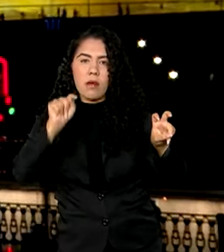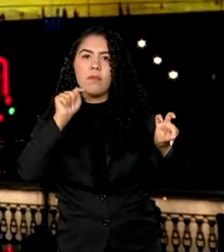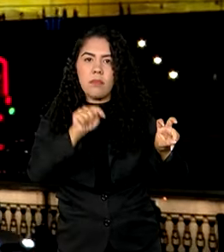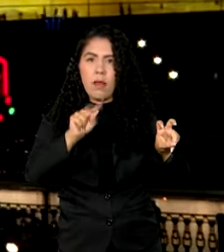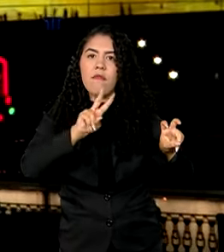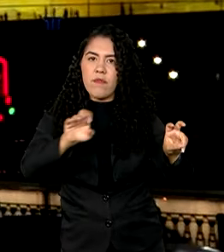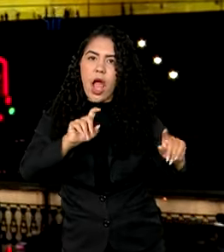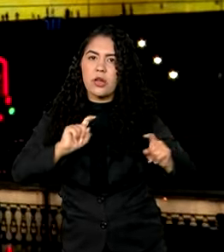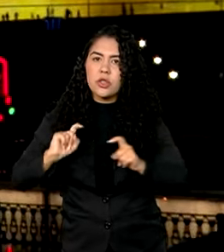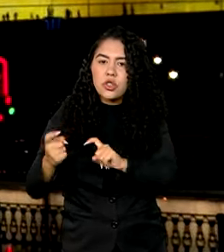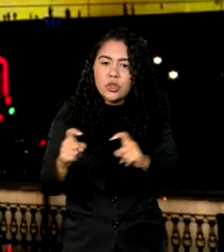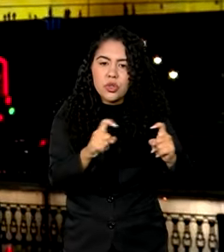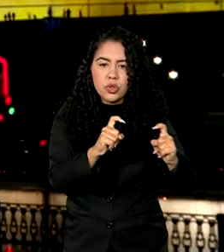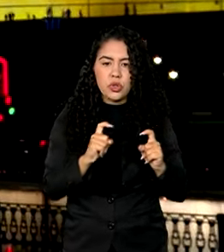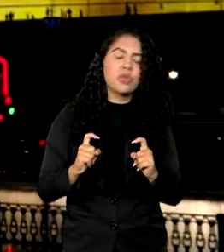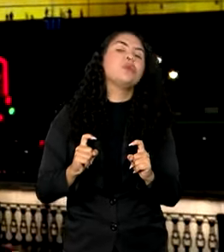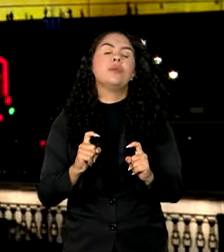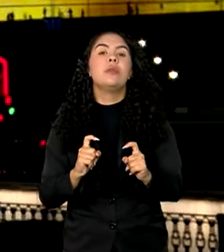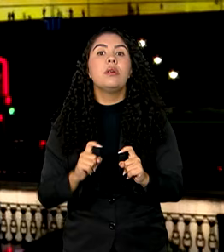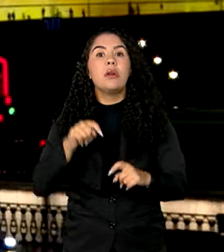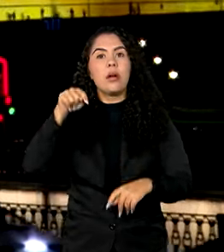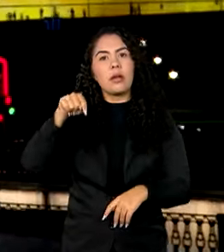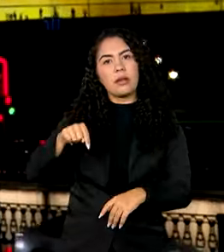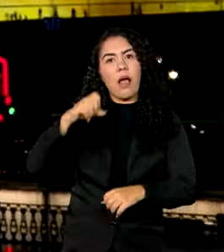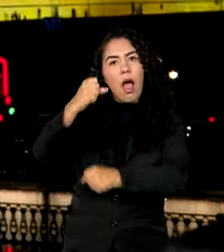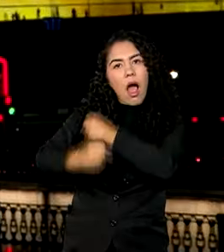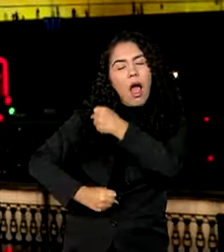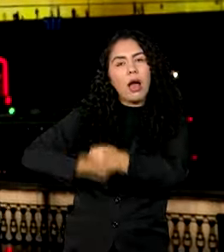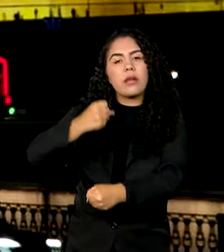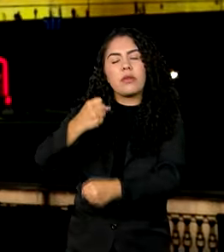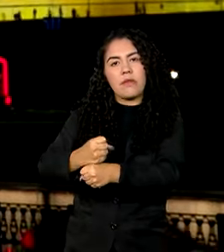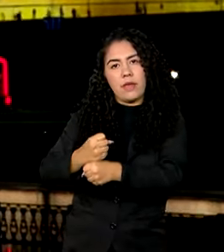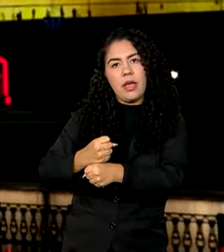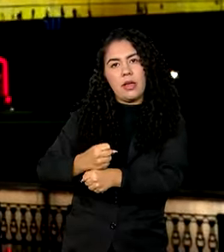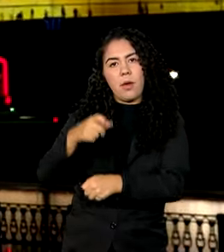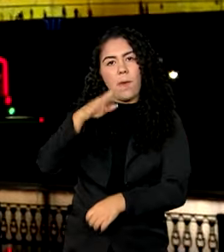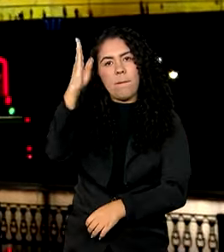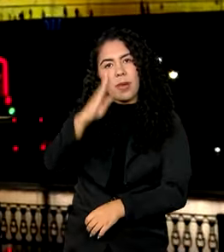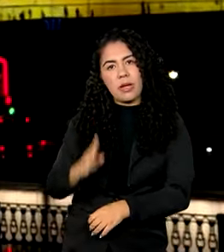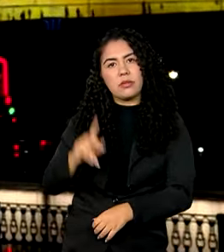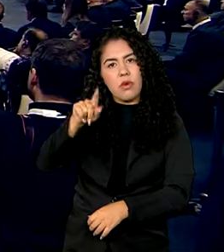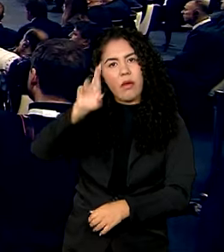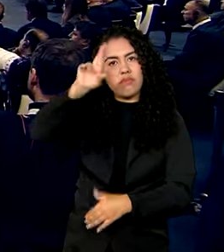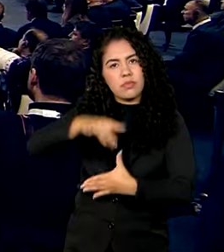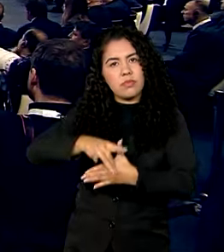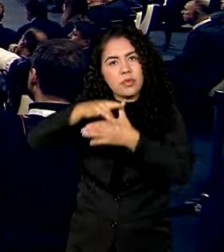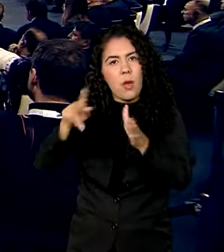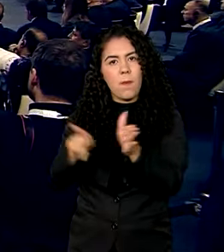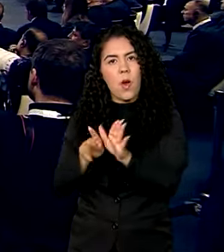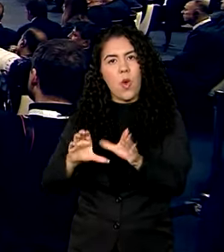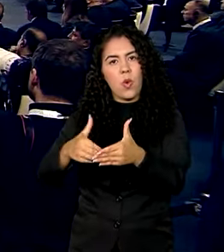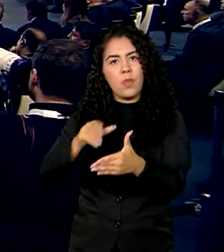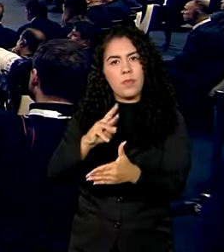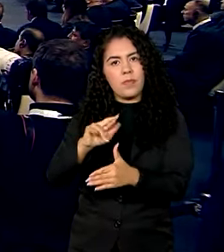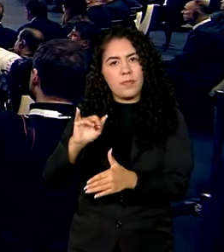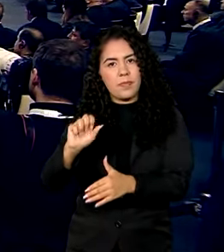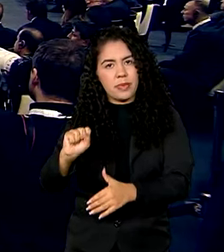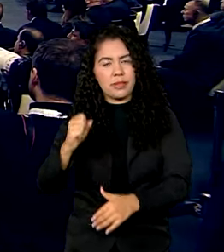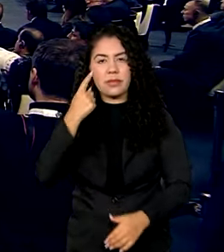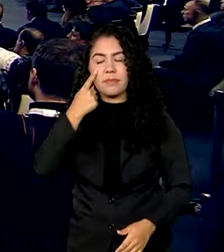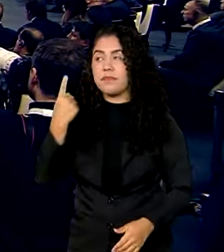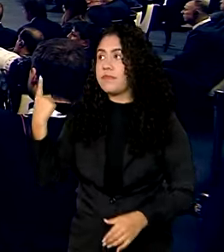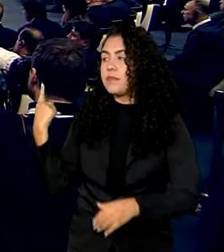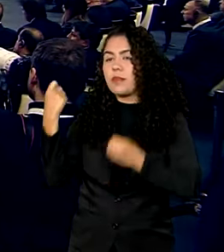amplamente discutido quando o país assumir a presidência do BRICS no ano que vem. Neste ano, a presidência